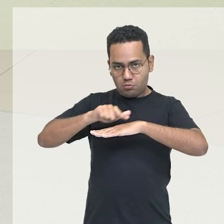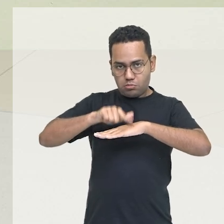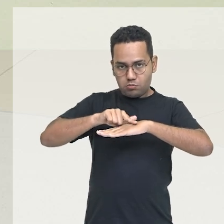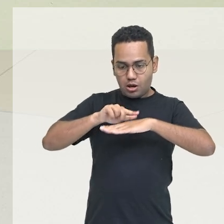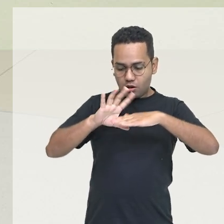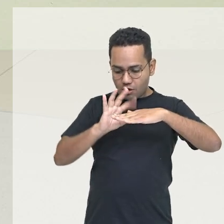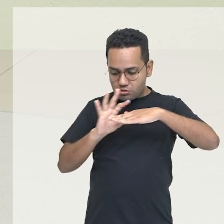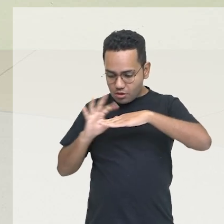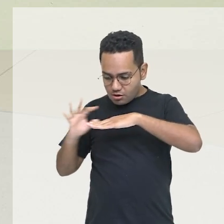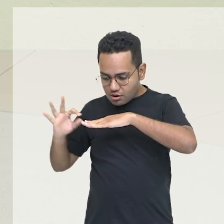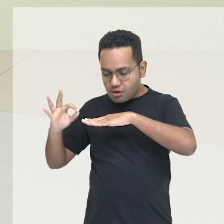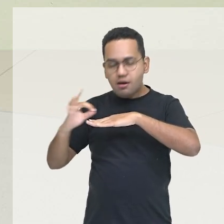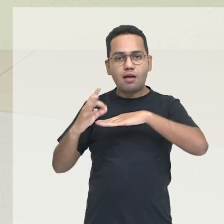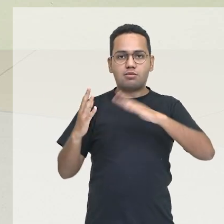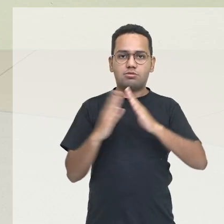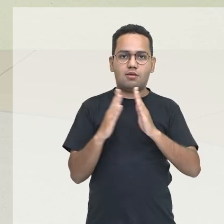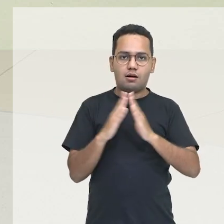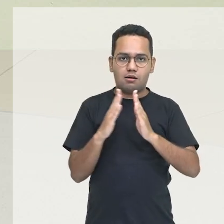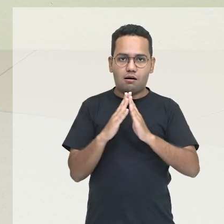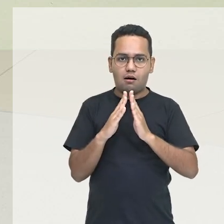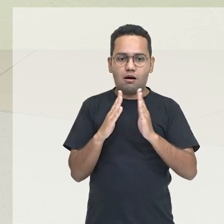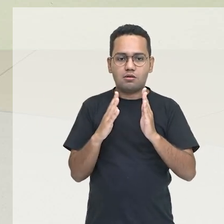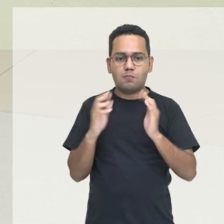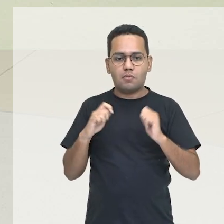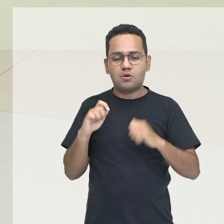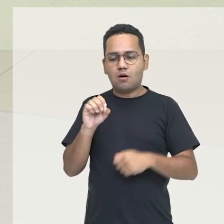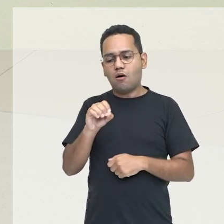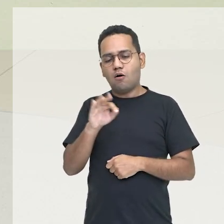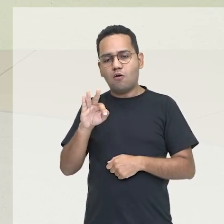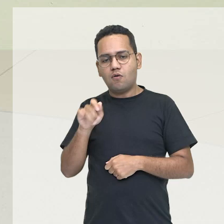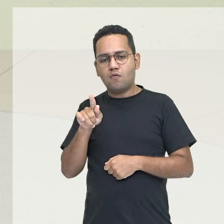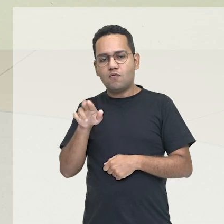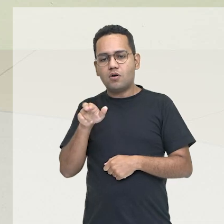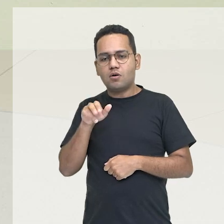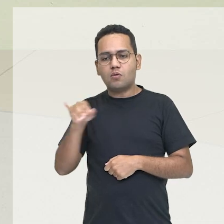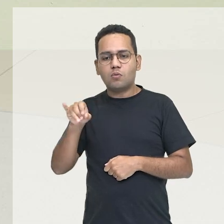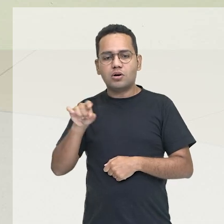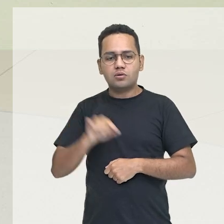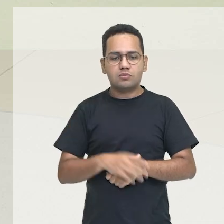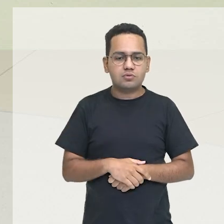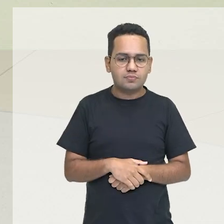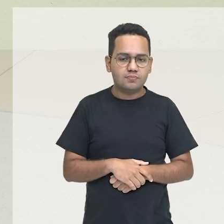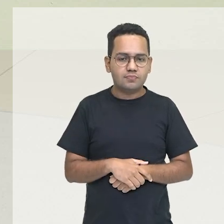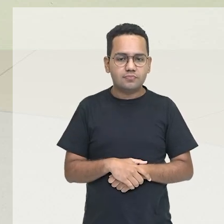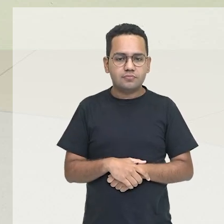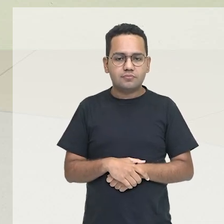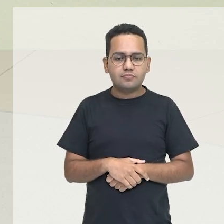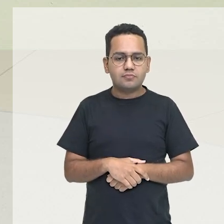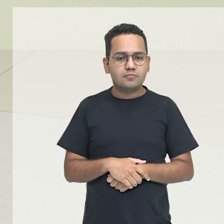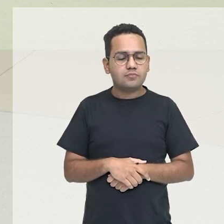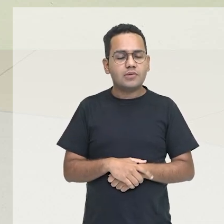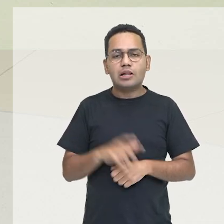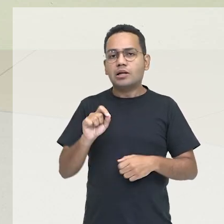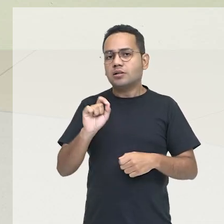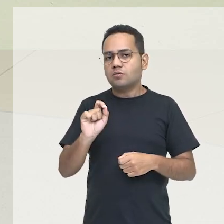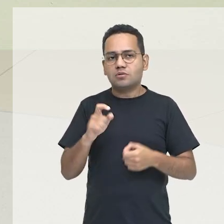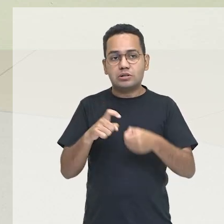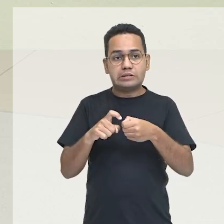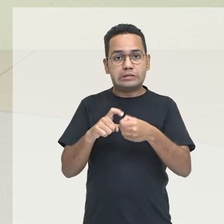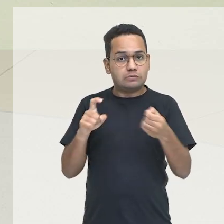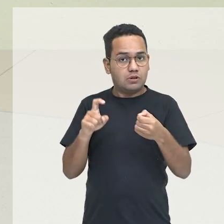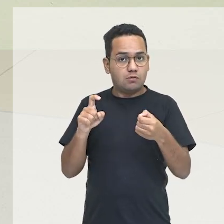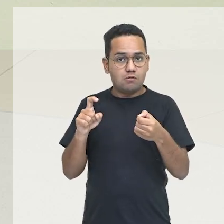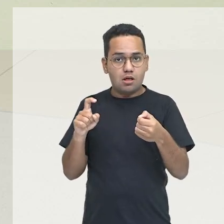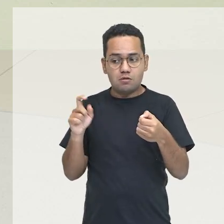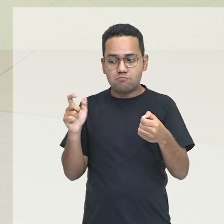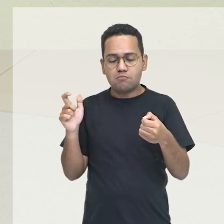off-grid, ou seja, desconectadas da rede de fornecimento comum de energia elétrica. Em